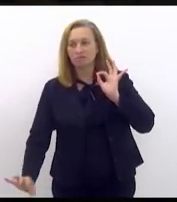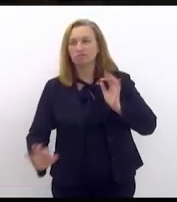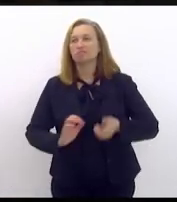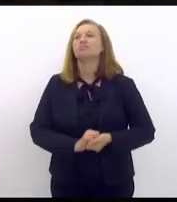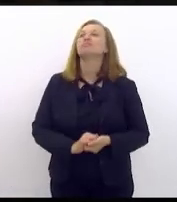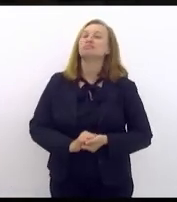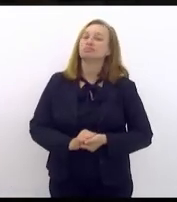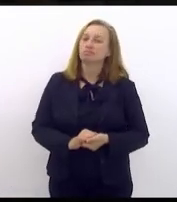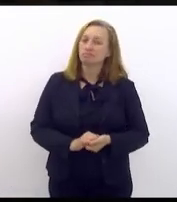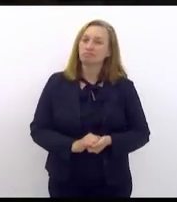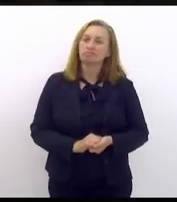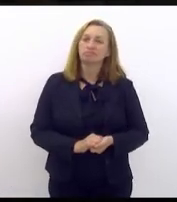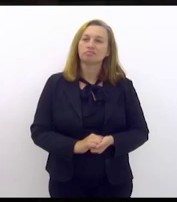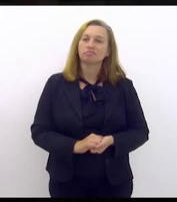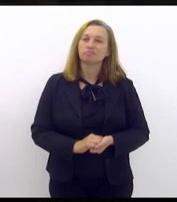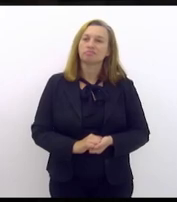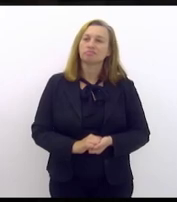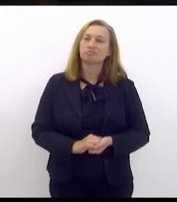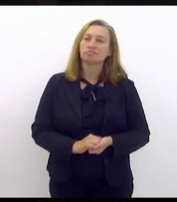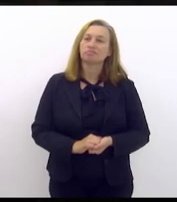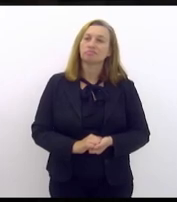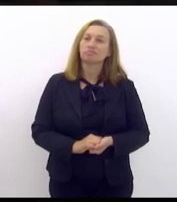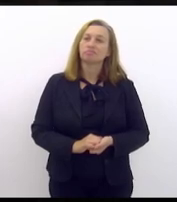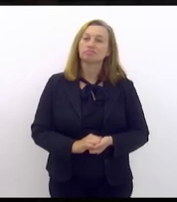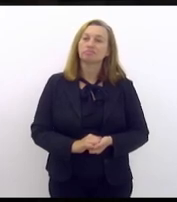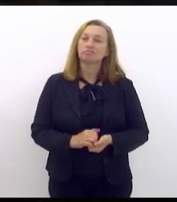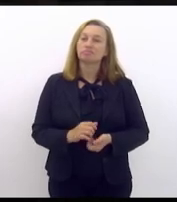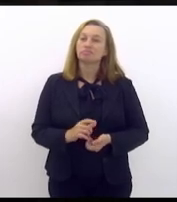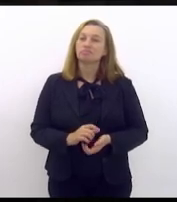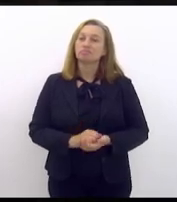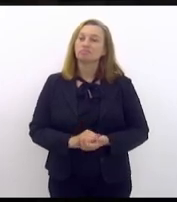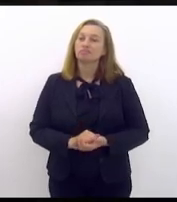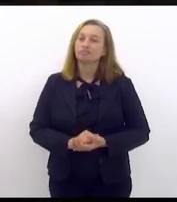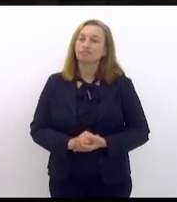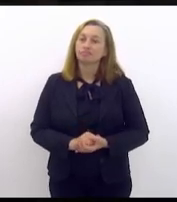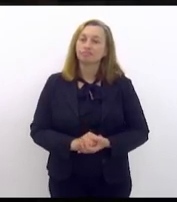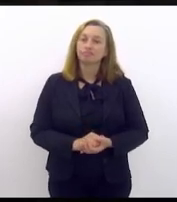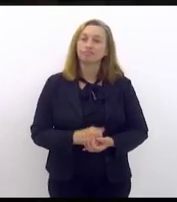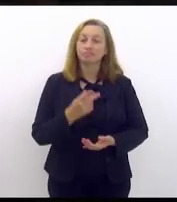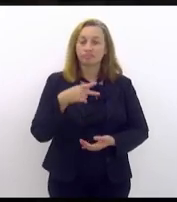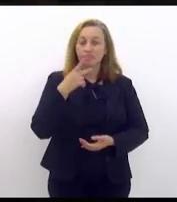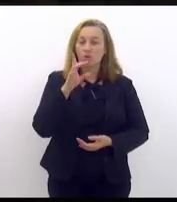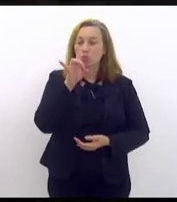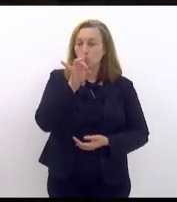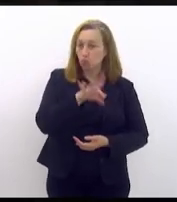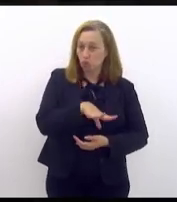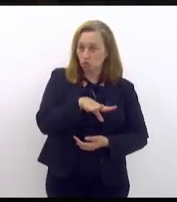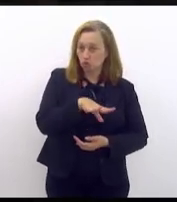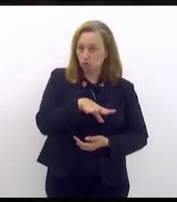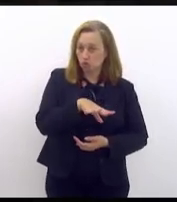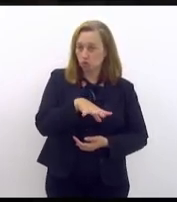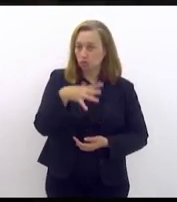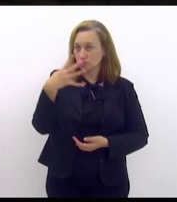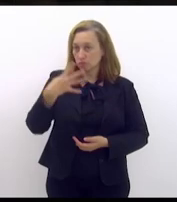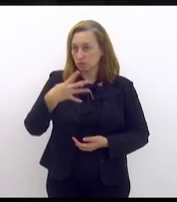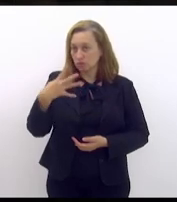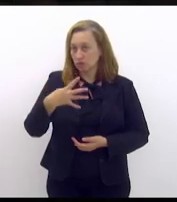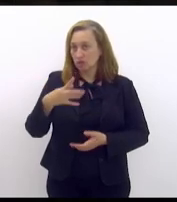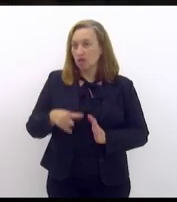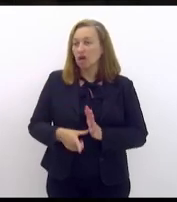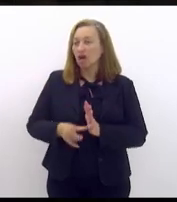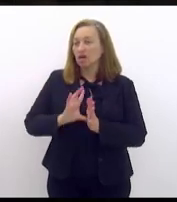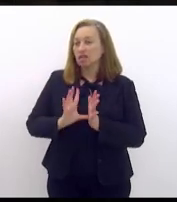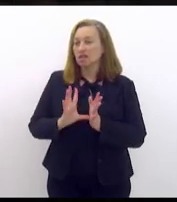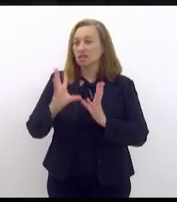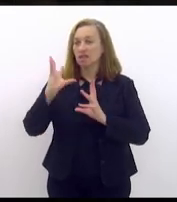que a gente tem aqui na mão, queria comentar um último quadro, antes da